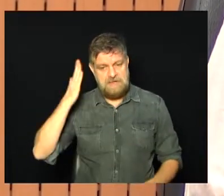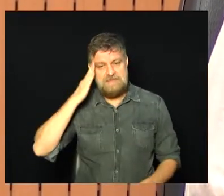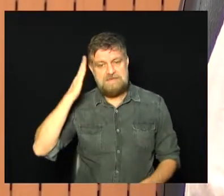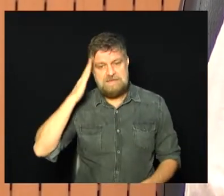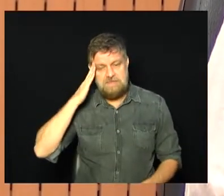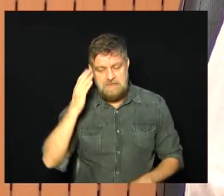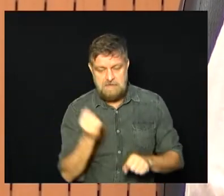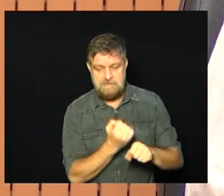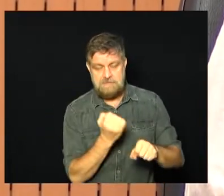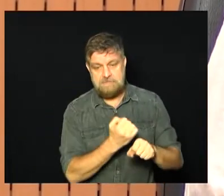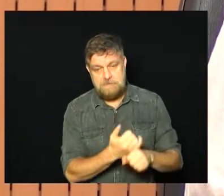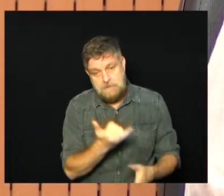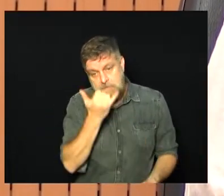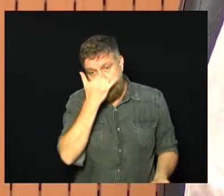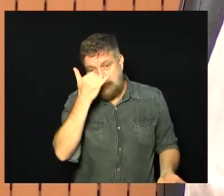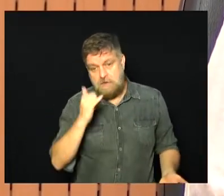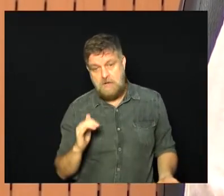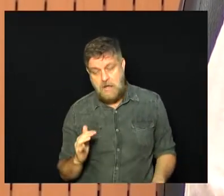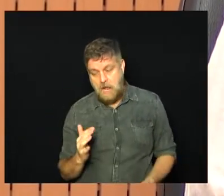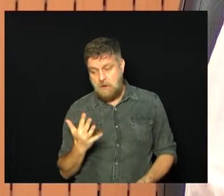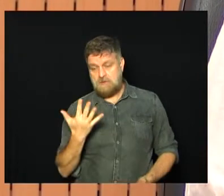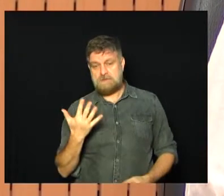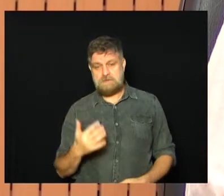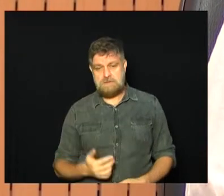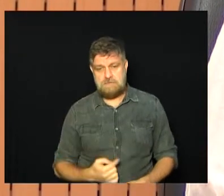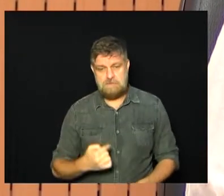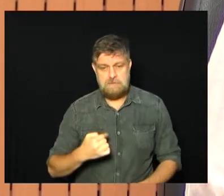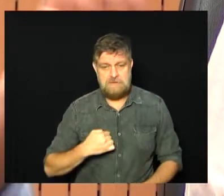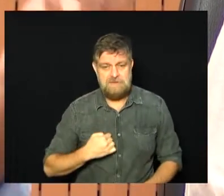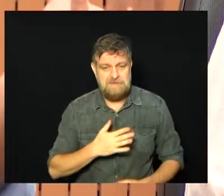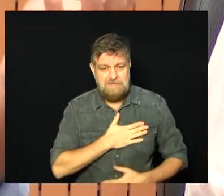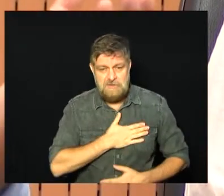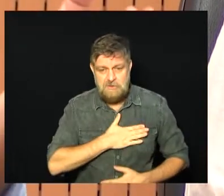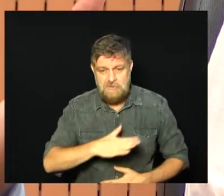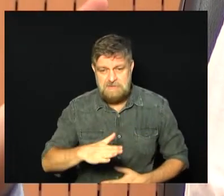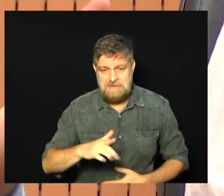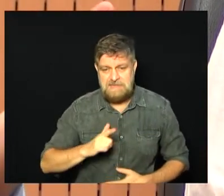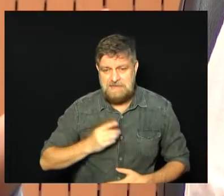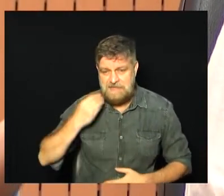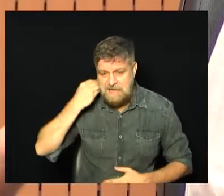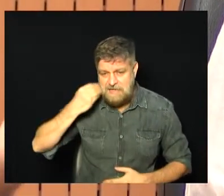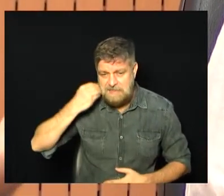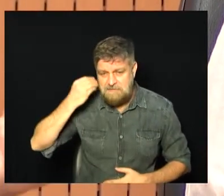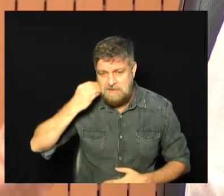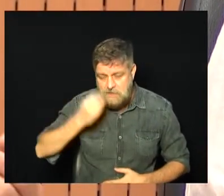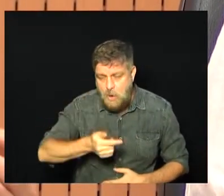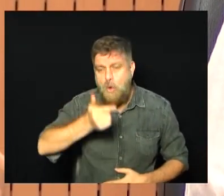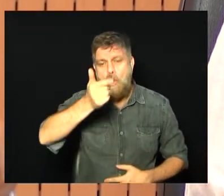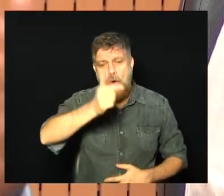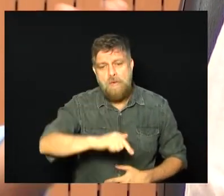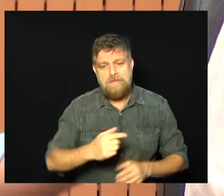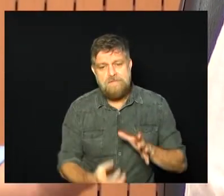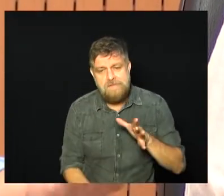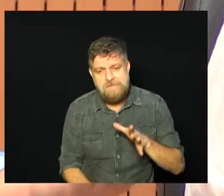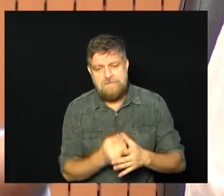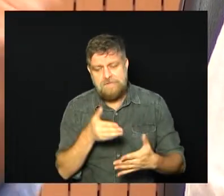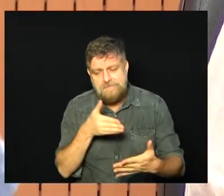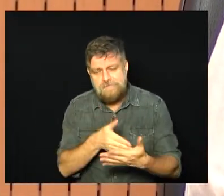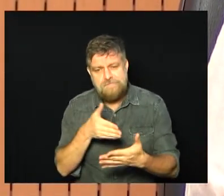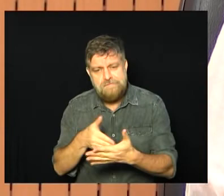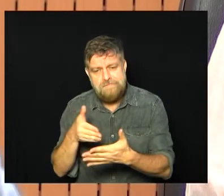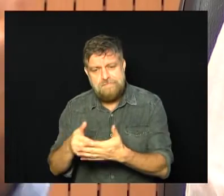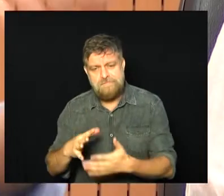infelizmente, aconteceu aquilo, e eu também não gostaria que aquela experiência pudesse impedir que